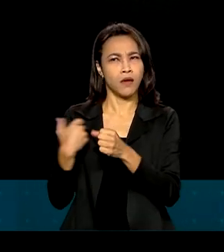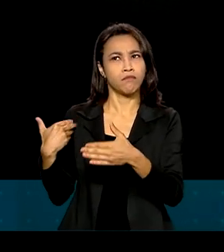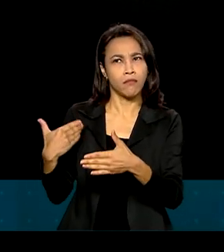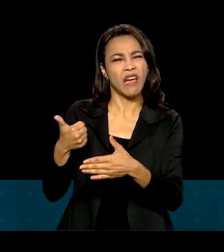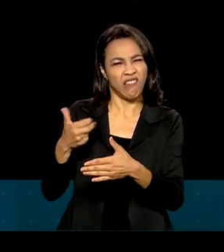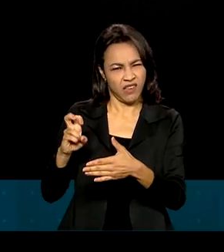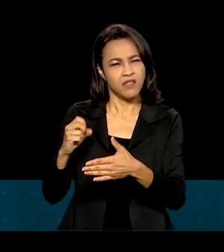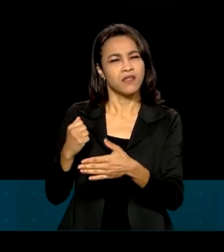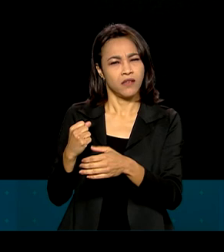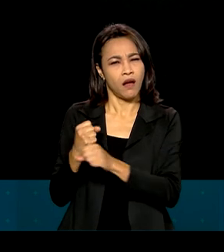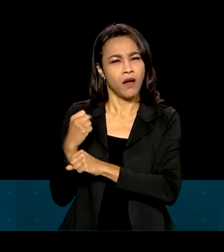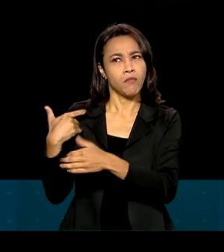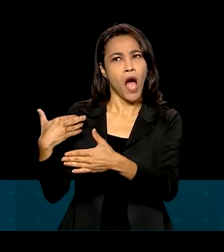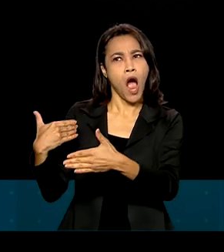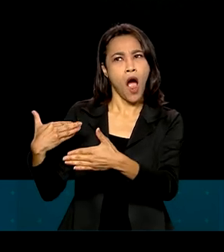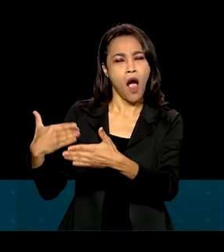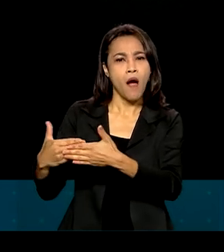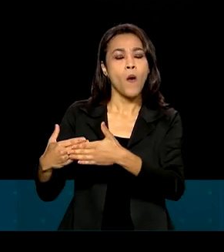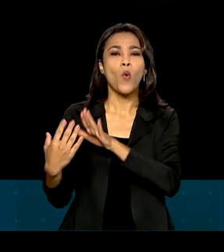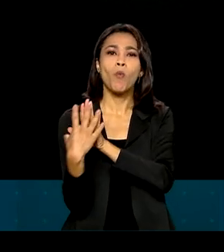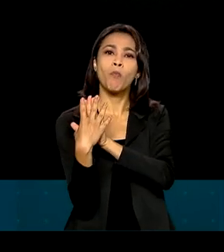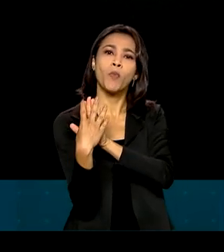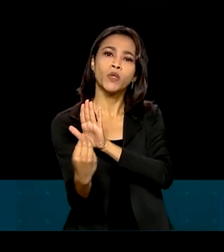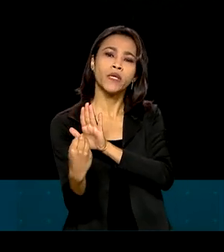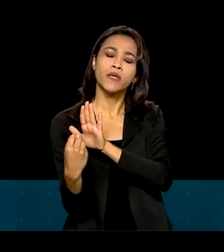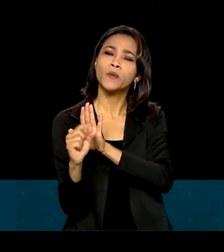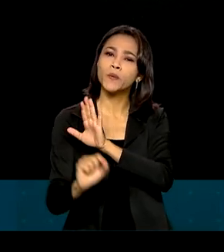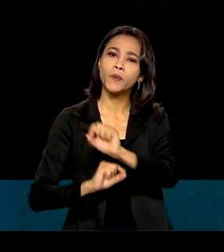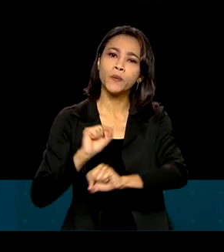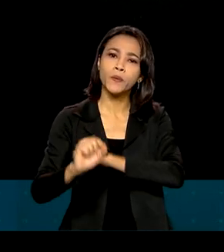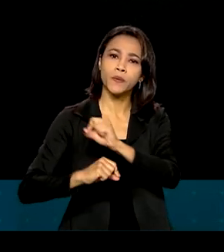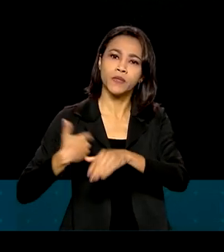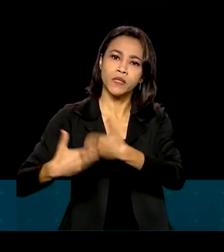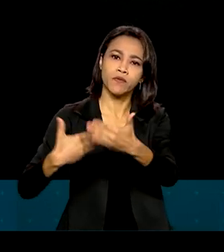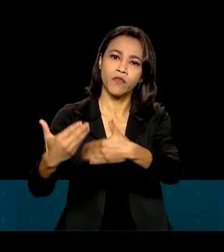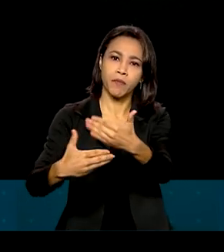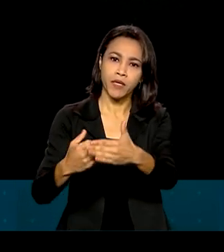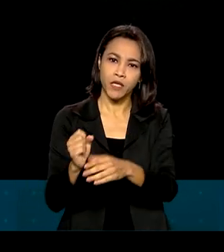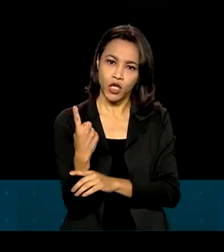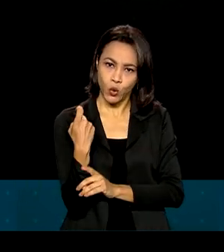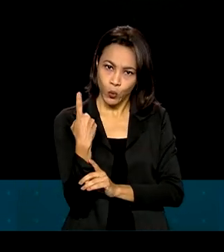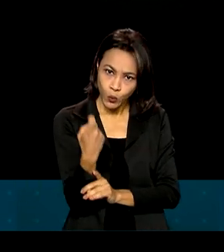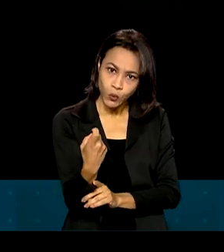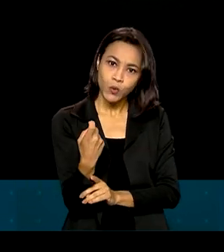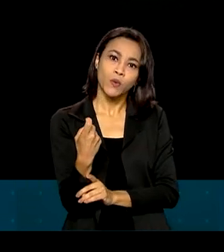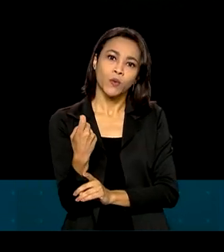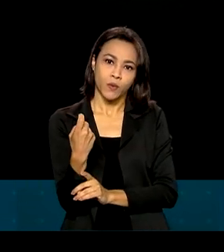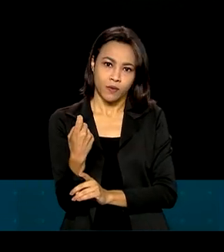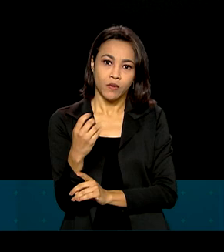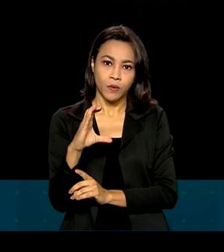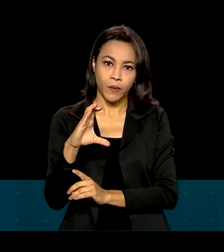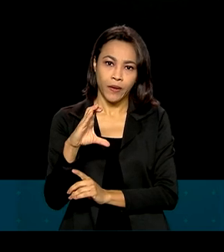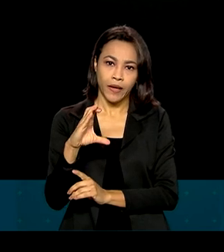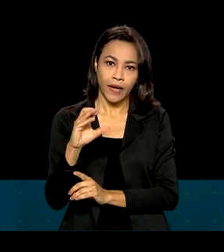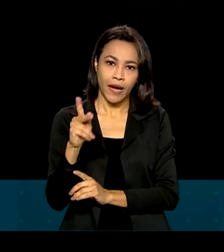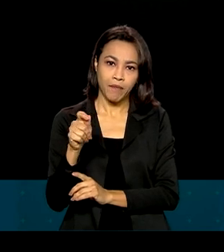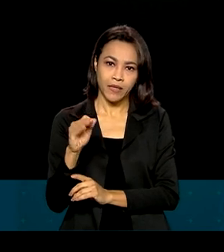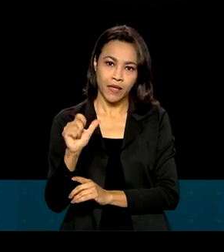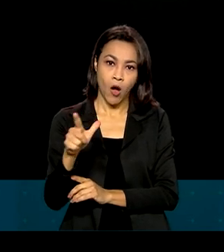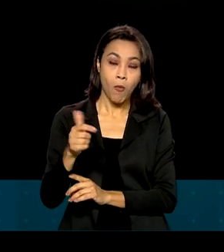15 anos de um modelo de desenvolvimento baseado na unidimensionalidade do Capital financeiro